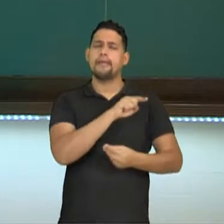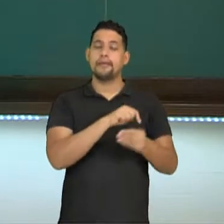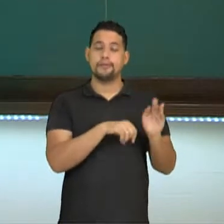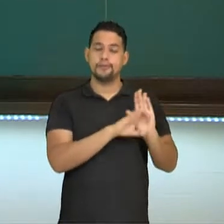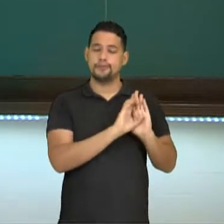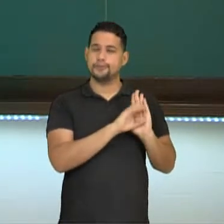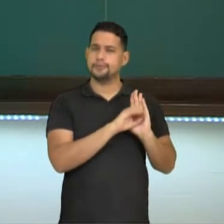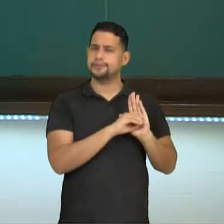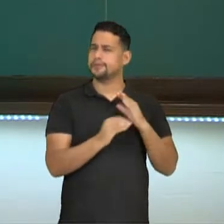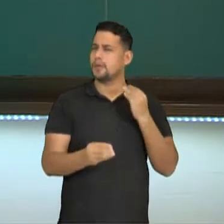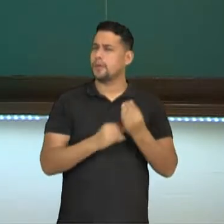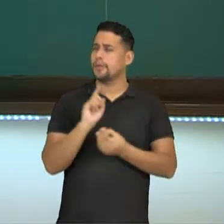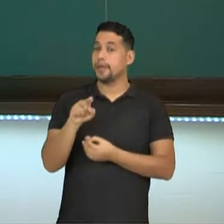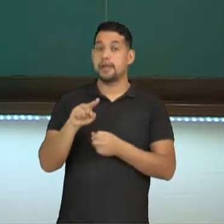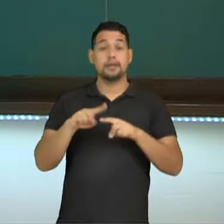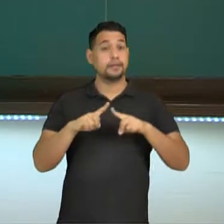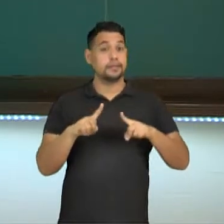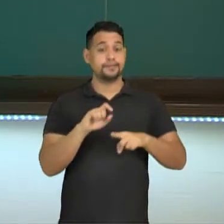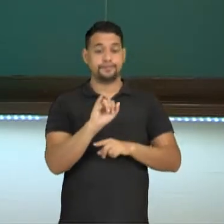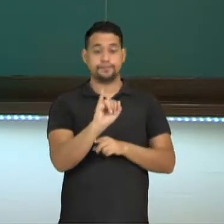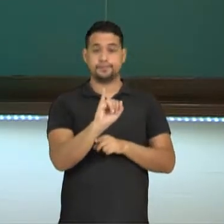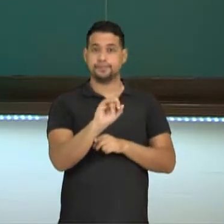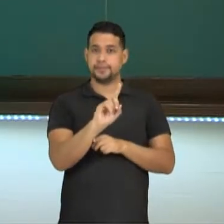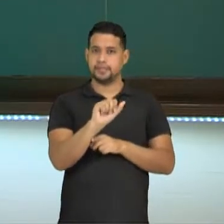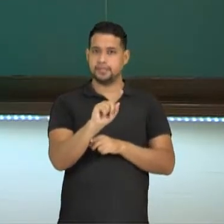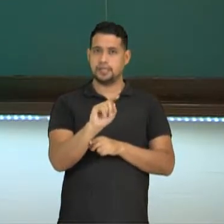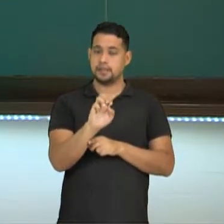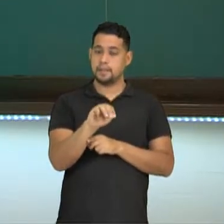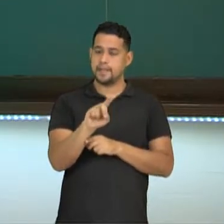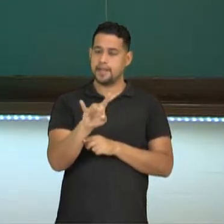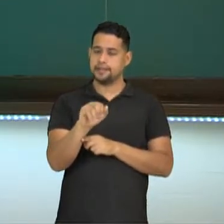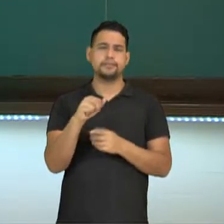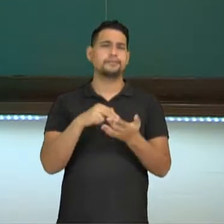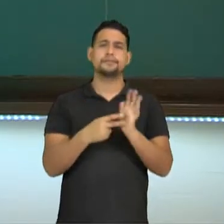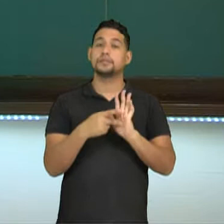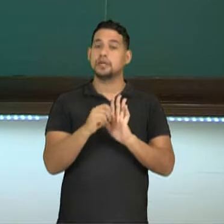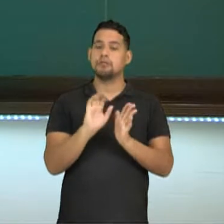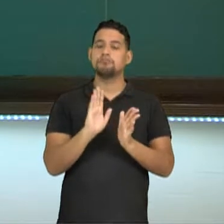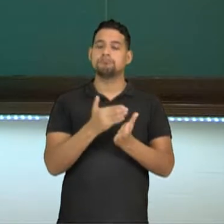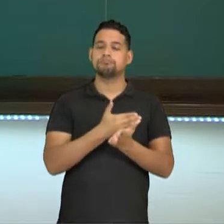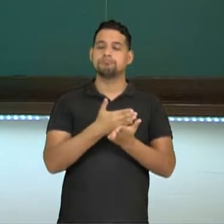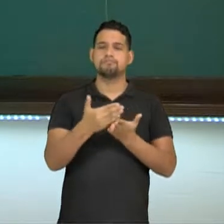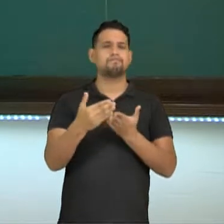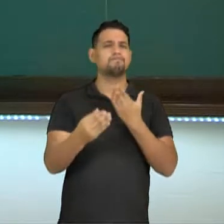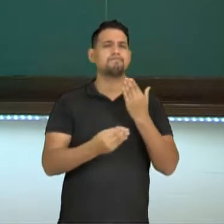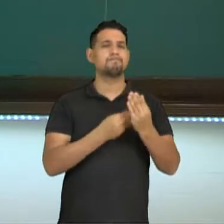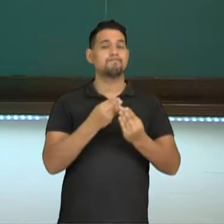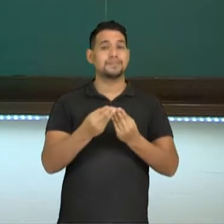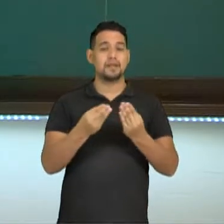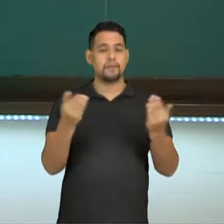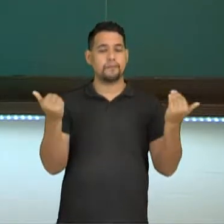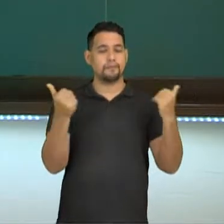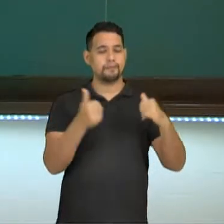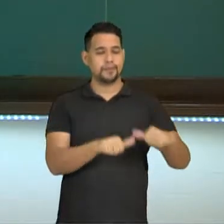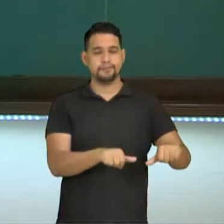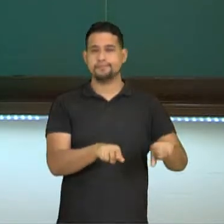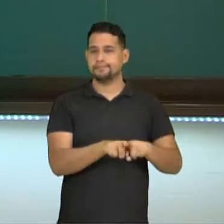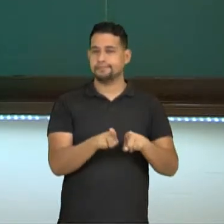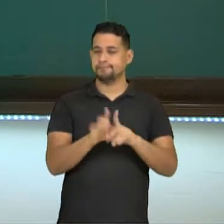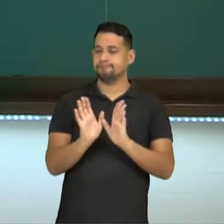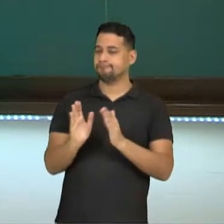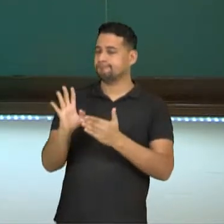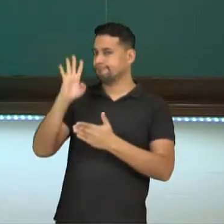conceito de Idade Média? A Idade Média é um período da história, né, que se inicia com a queda do Império Romano,